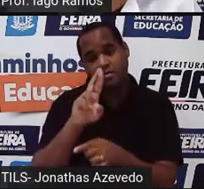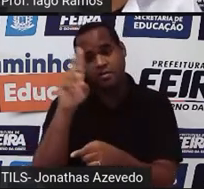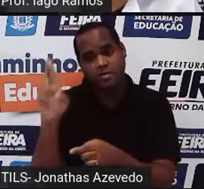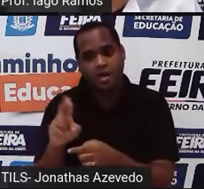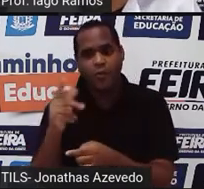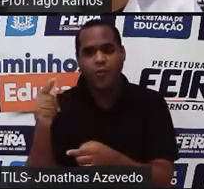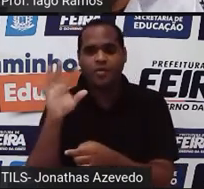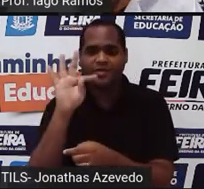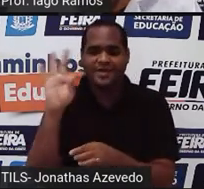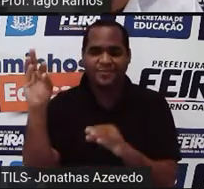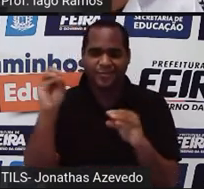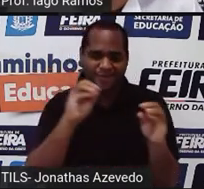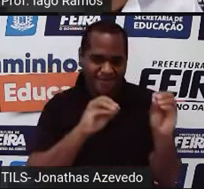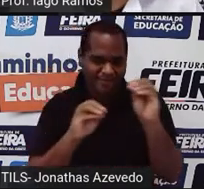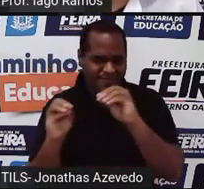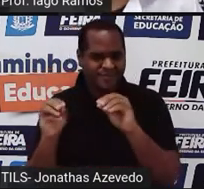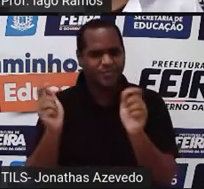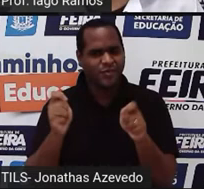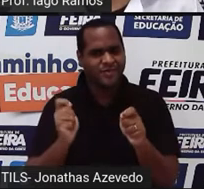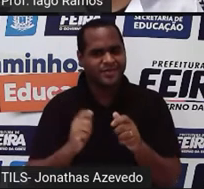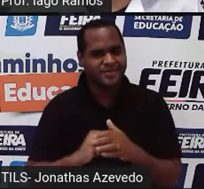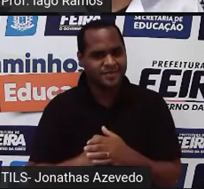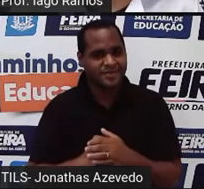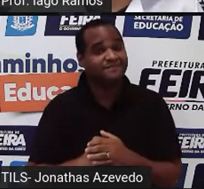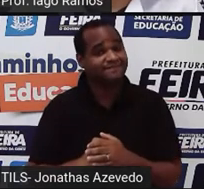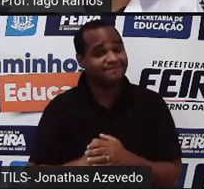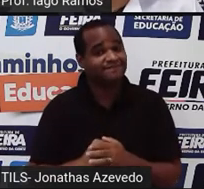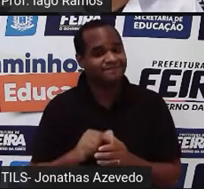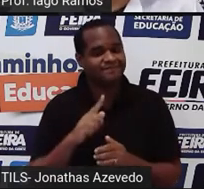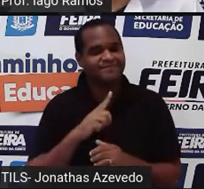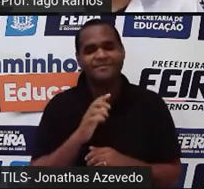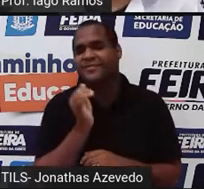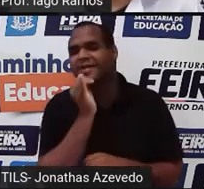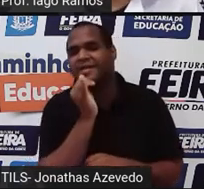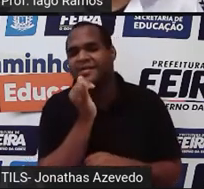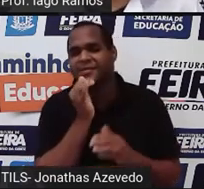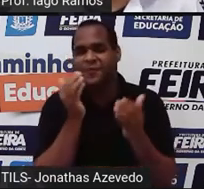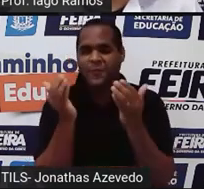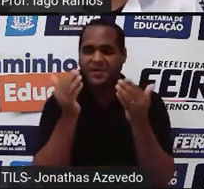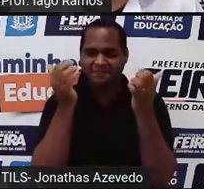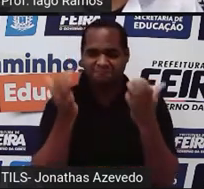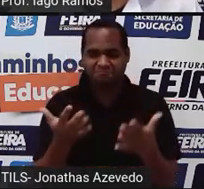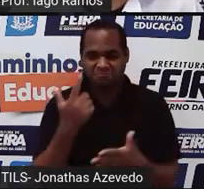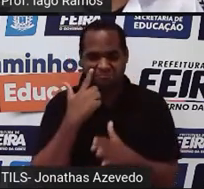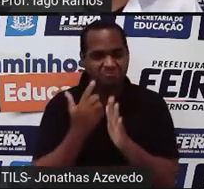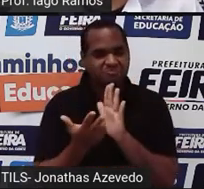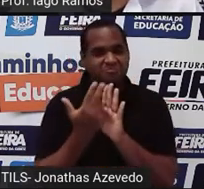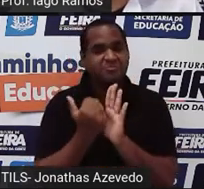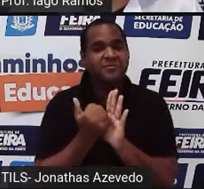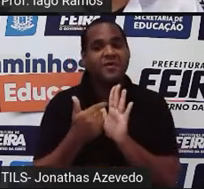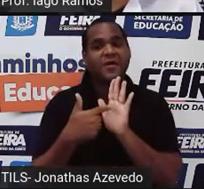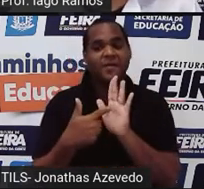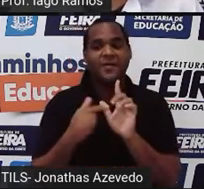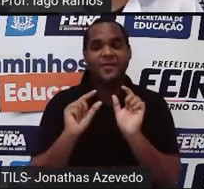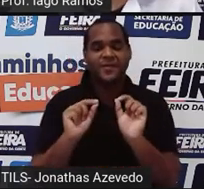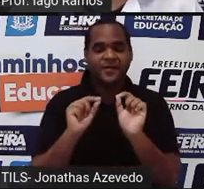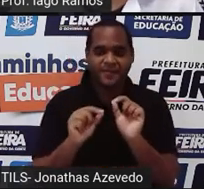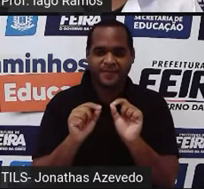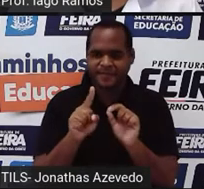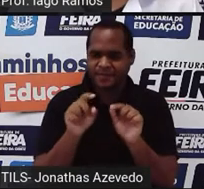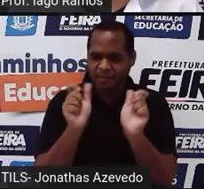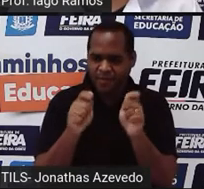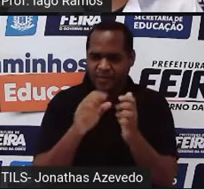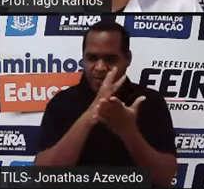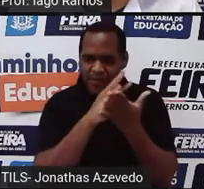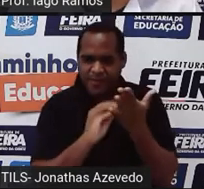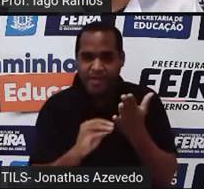translação. Tá bom? Então, por exemplo, olha só essa figura que aparece aí, tá bom? Tenta copiar